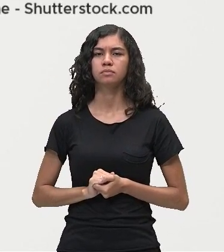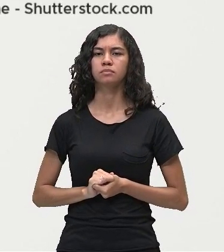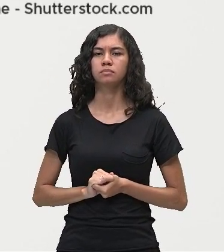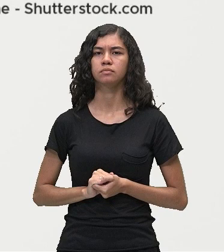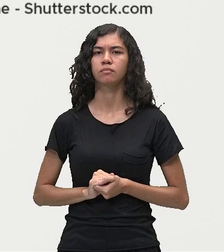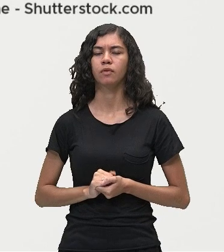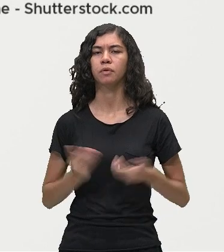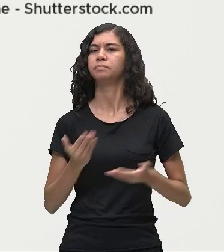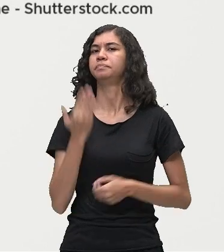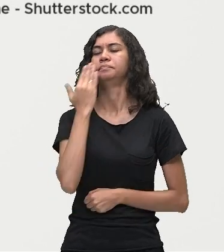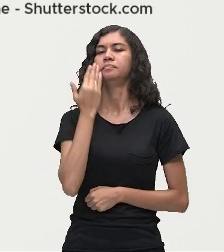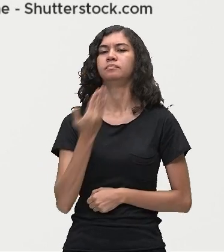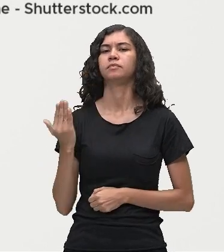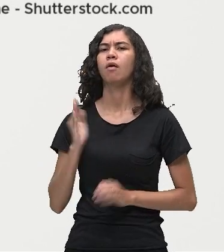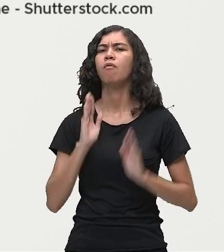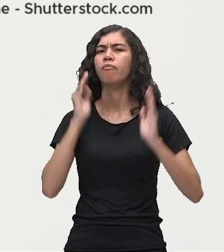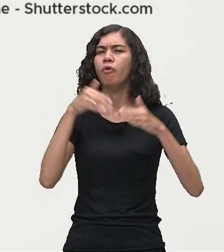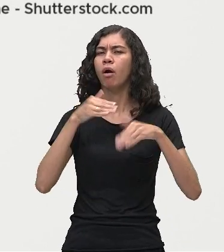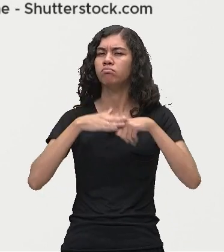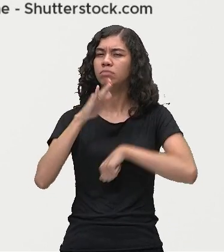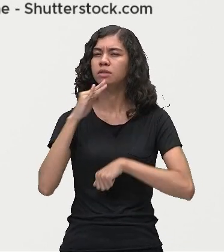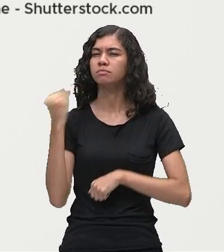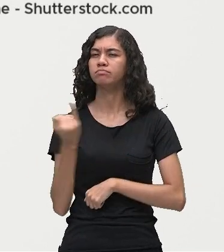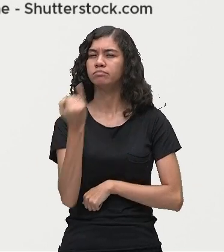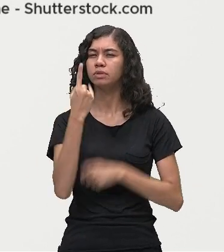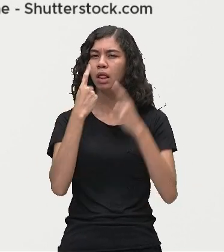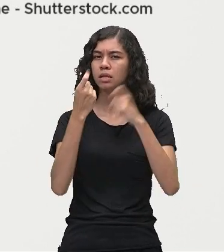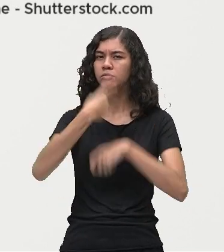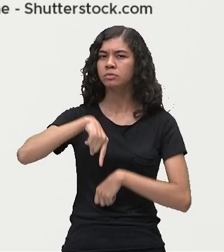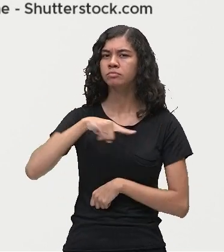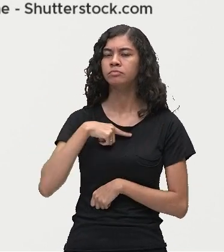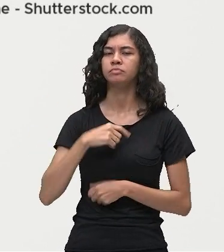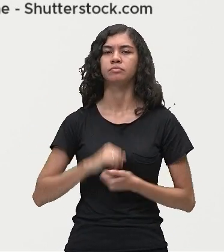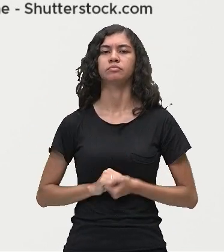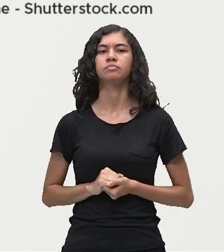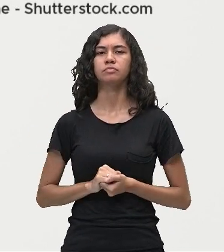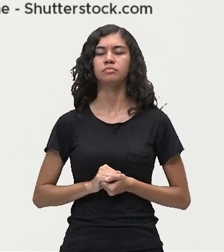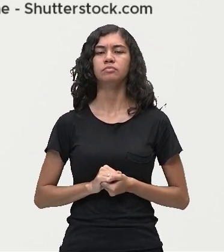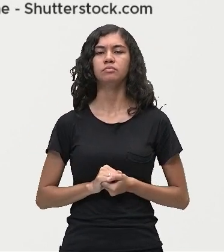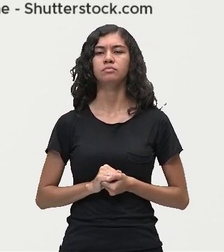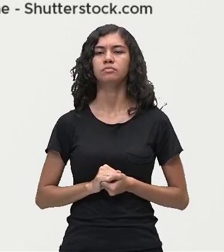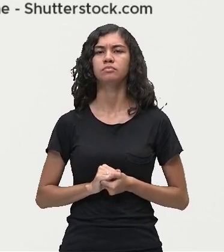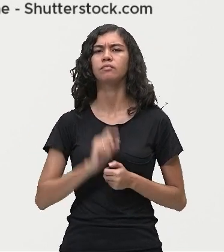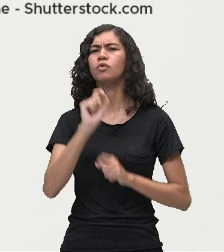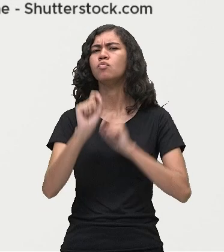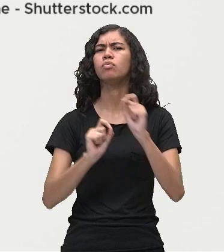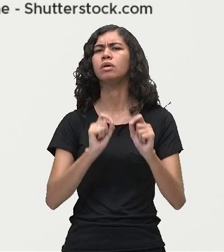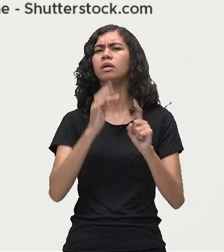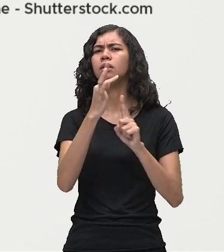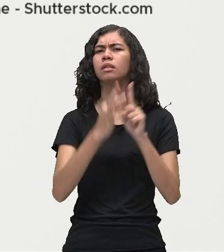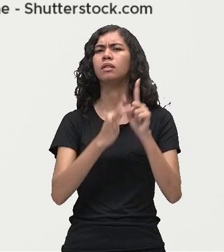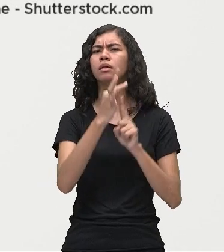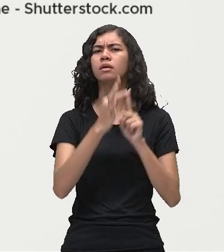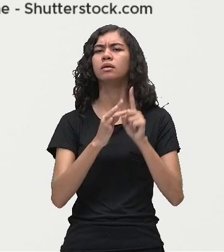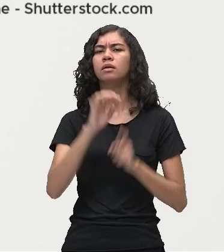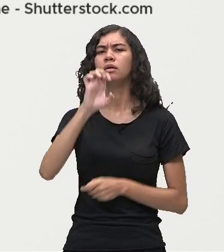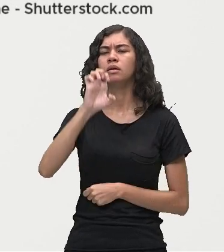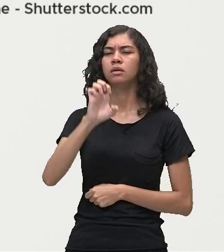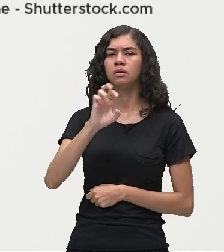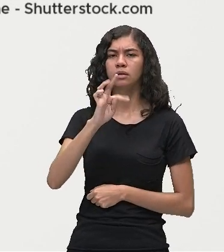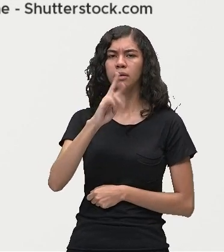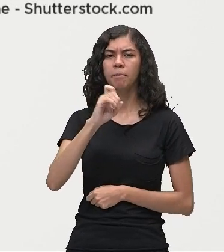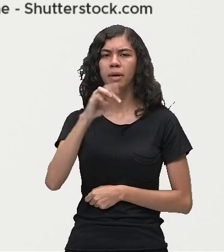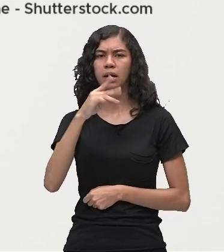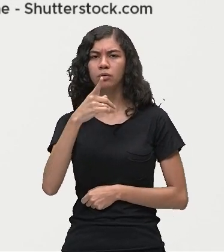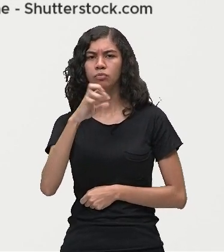vamos lá, gente, vamos focar aqui no que é mais interessante pra gente. Olha aí, ó, o que é temperatura? A gente vai ver o que é temperatura e